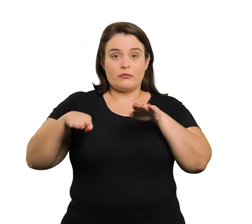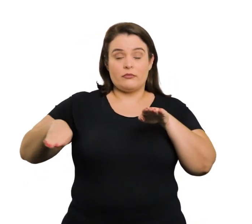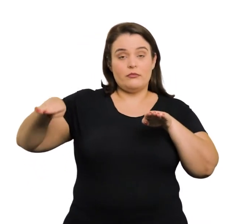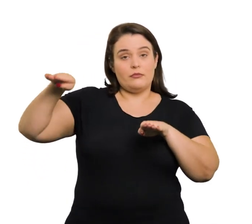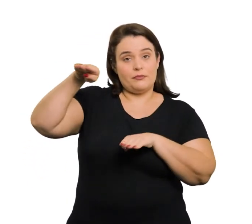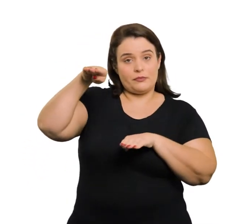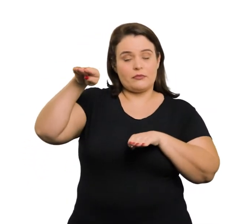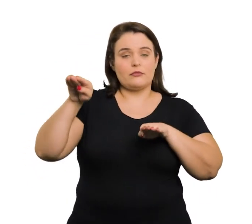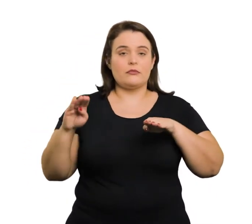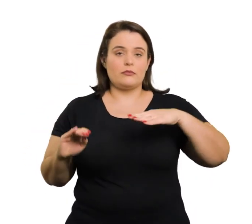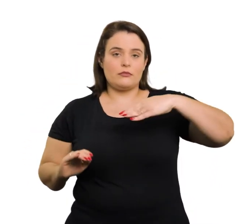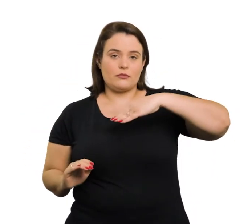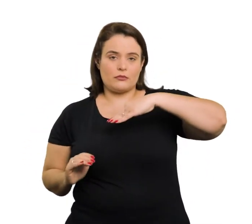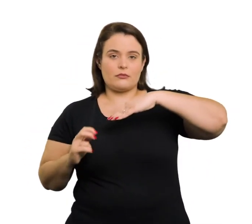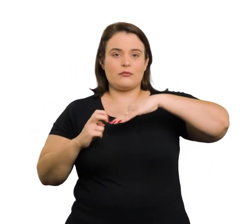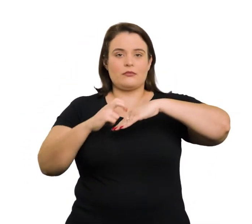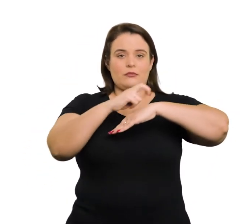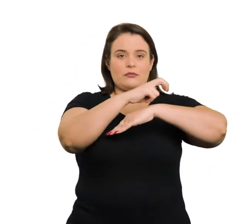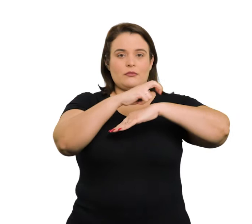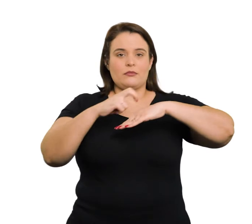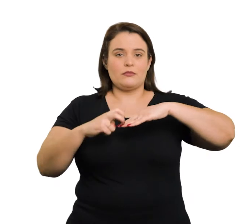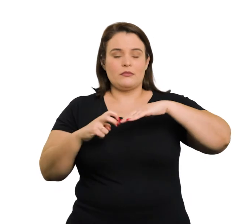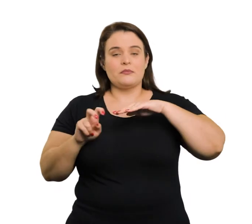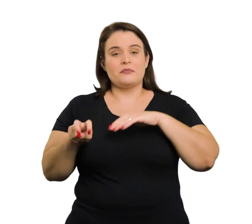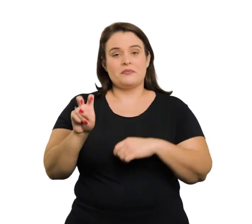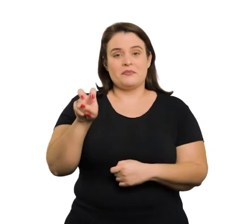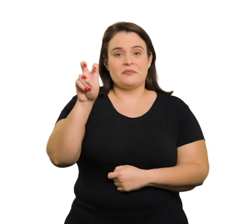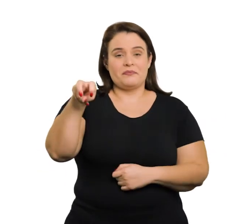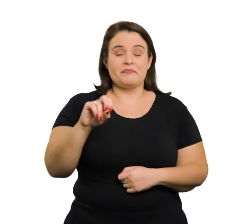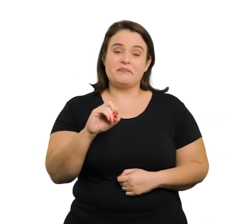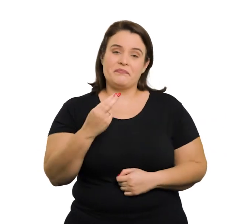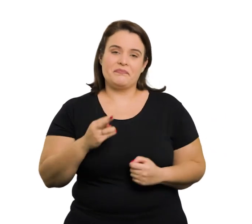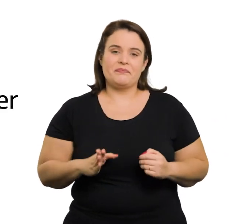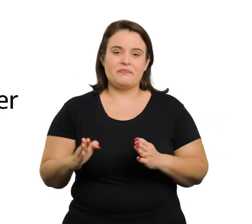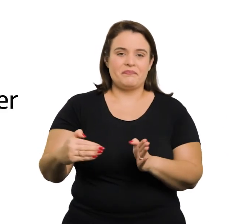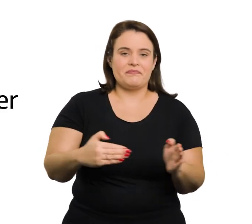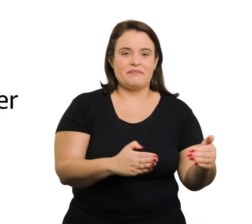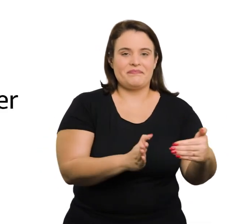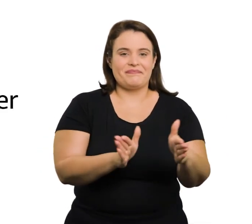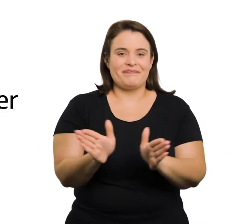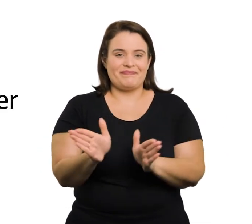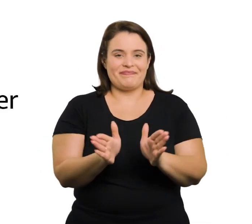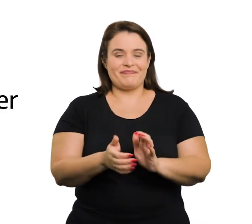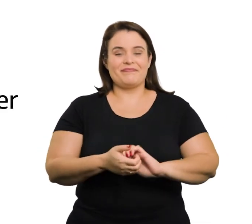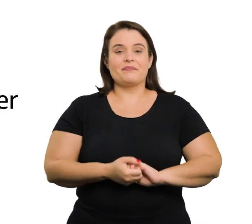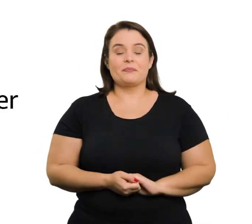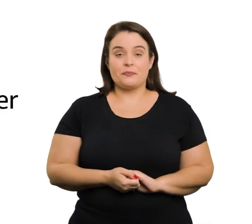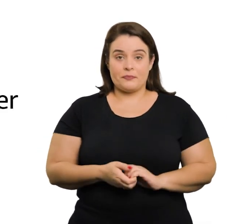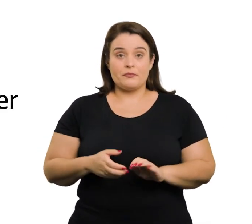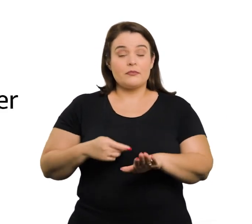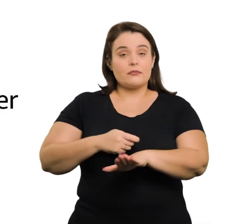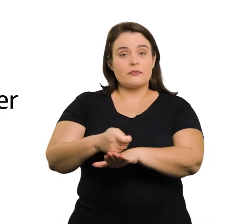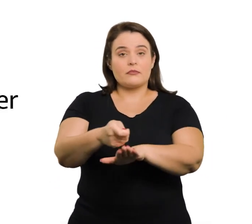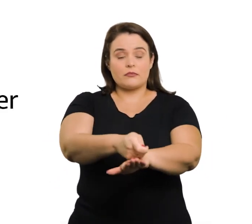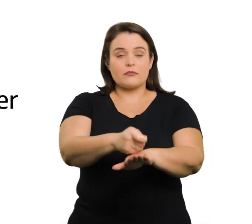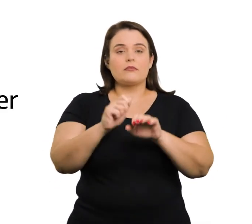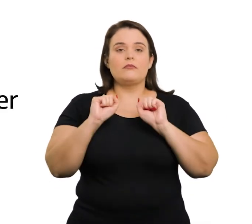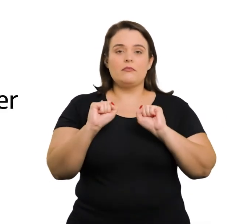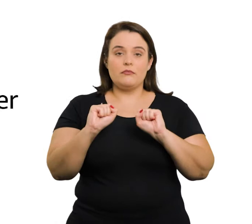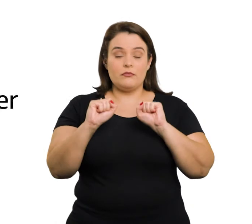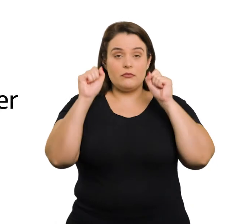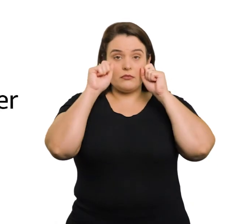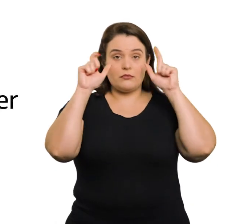elementos suspensos, rampas, degraus e rotas acessíveis. Os pisos táteis podem ser de alerta